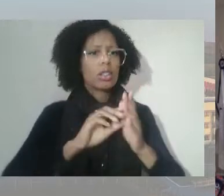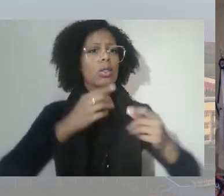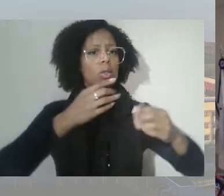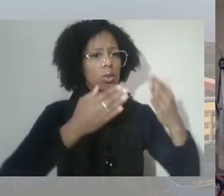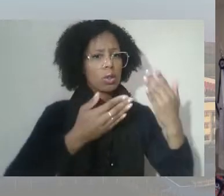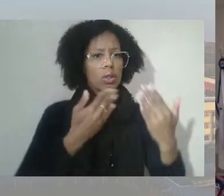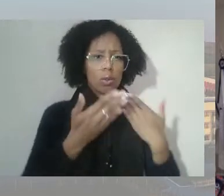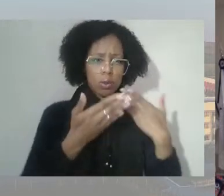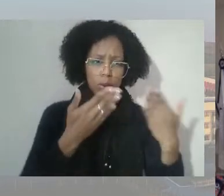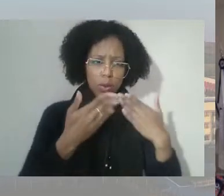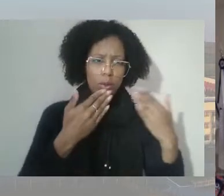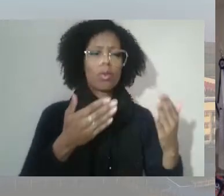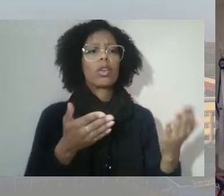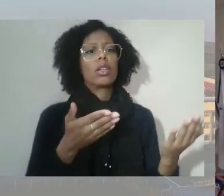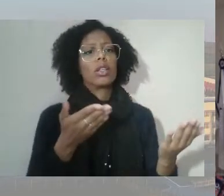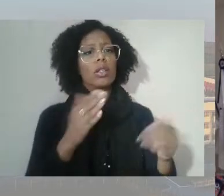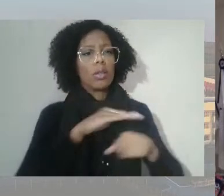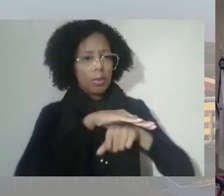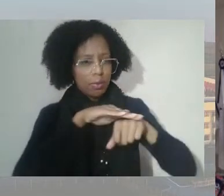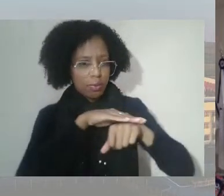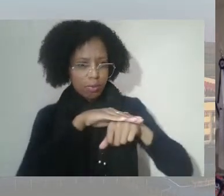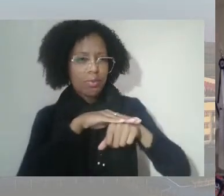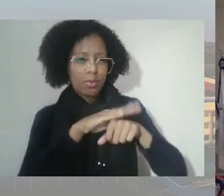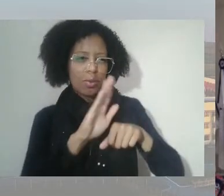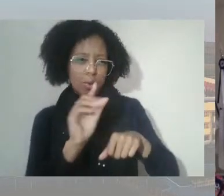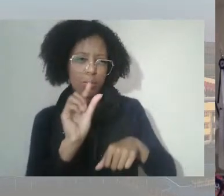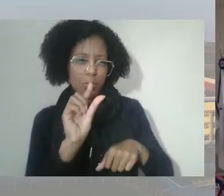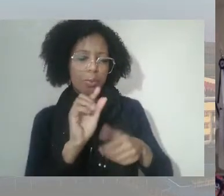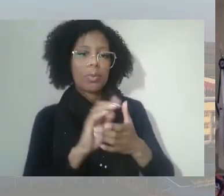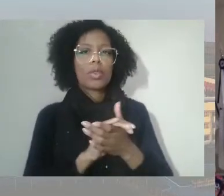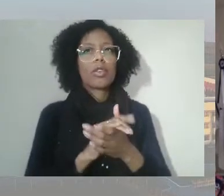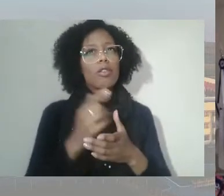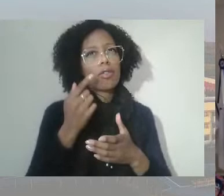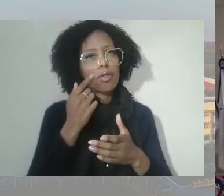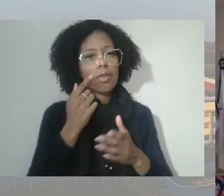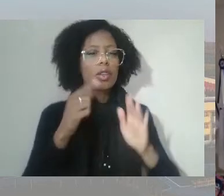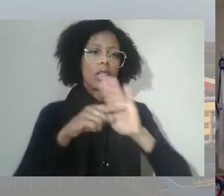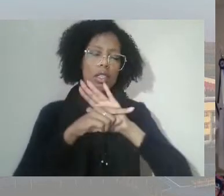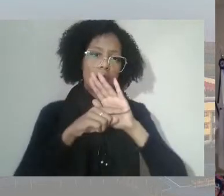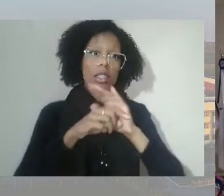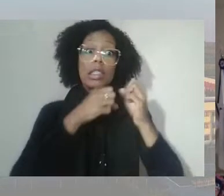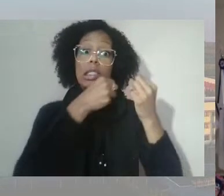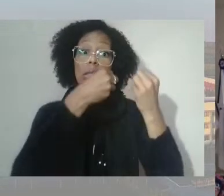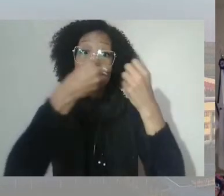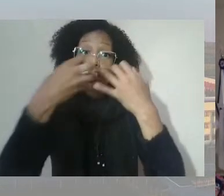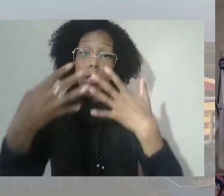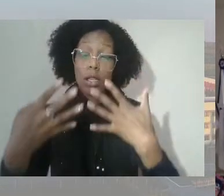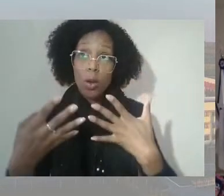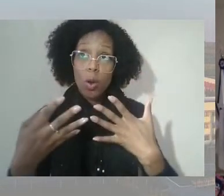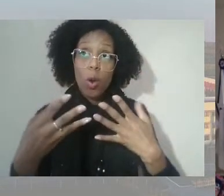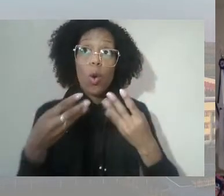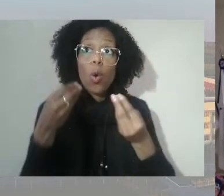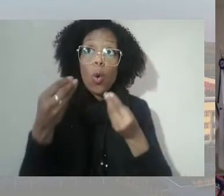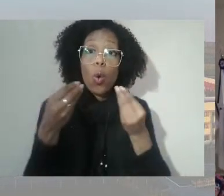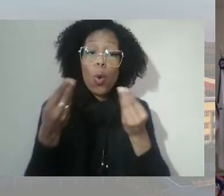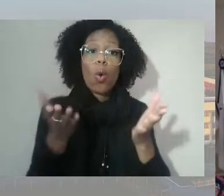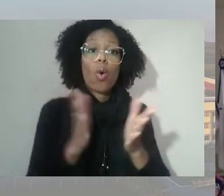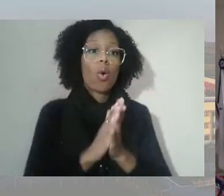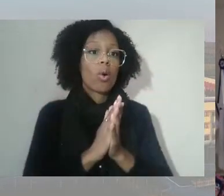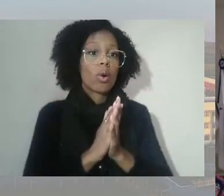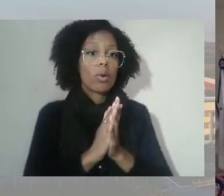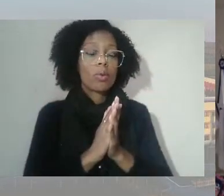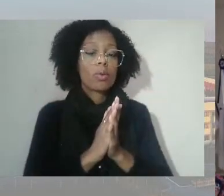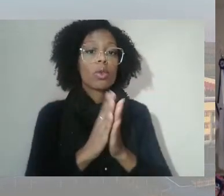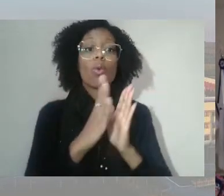das unidades, né, para que a gente explicasse um pouco a ideia do modelo, né, e que os campos